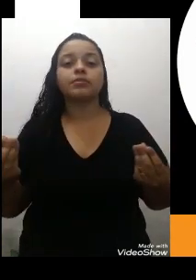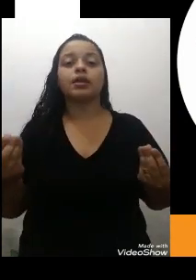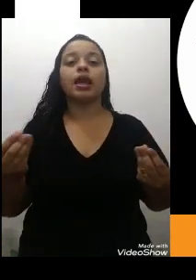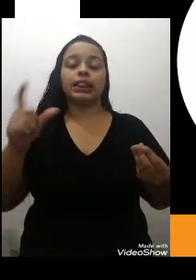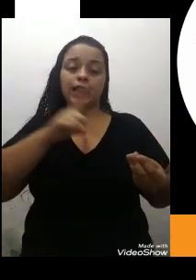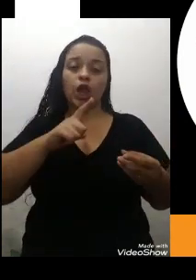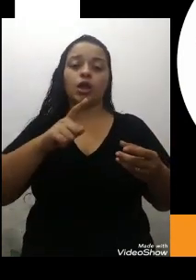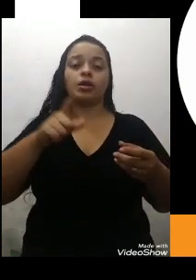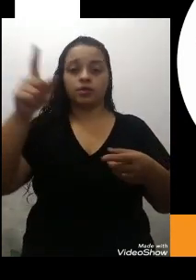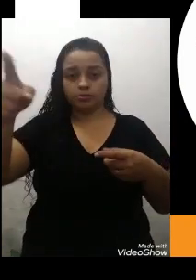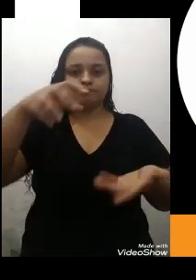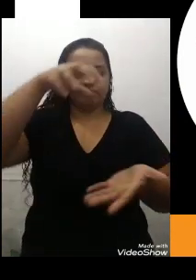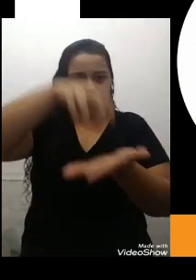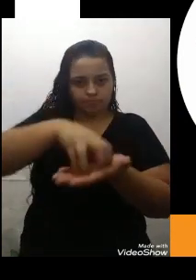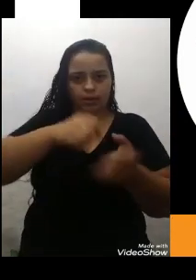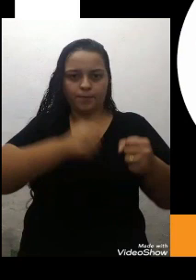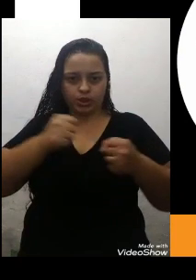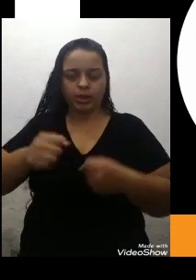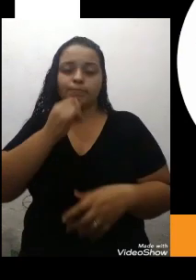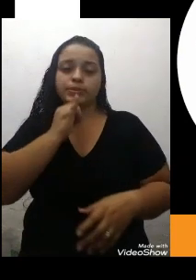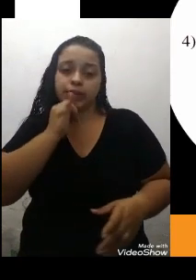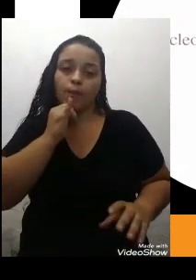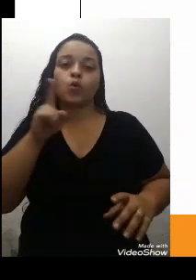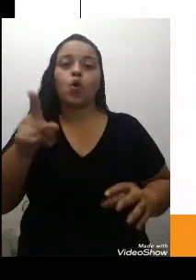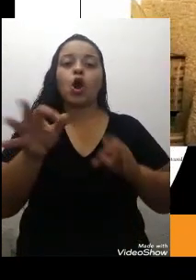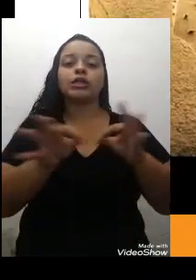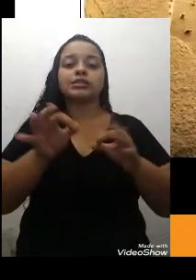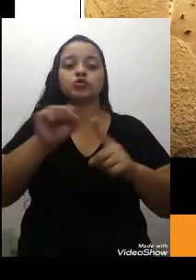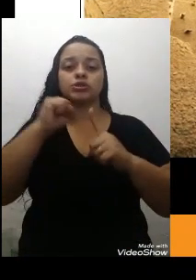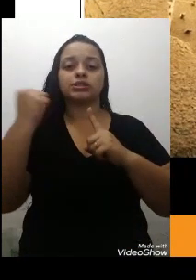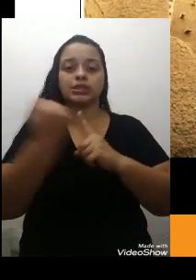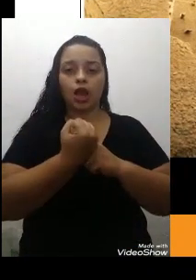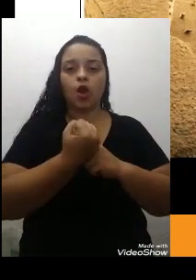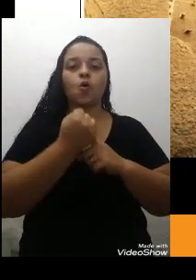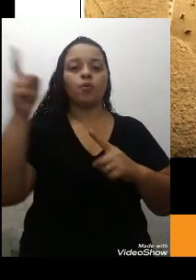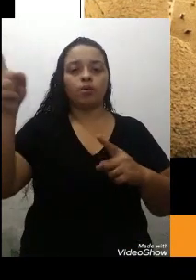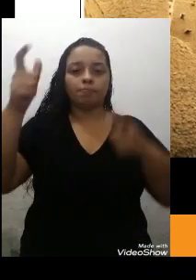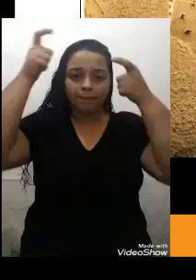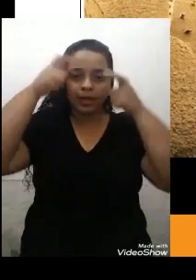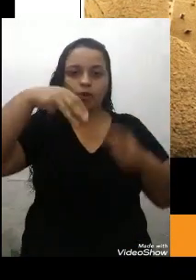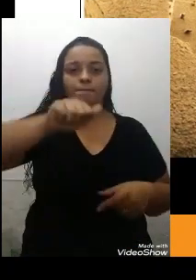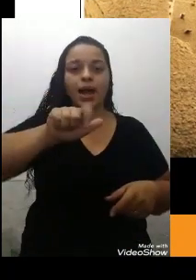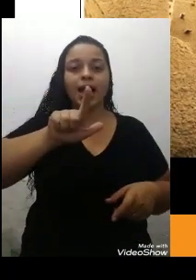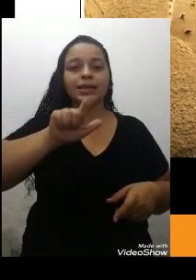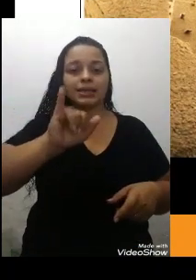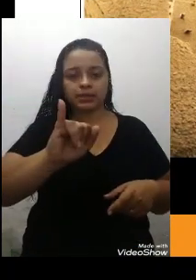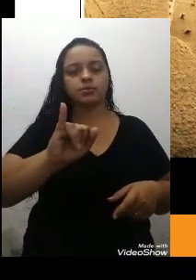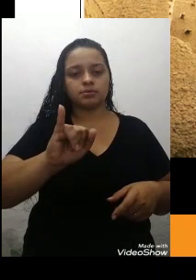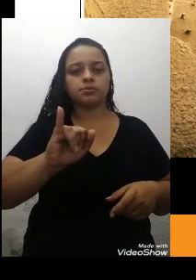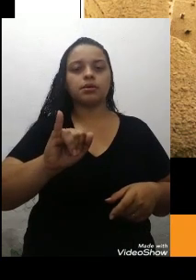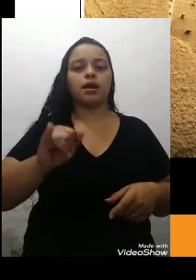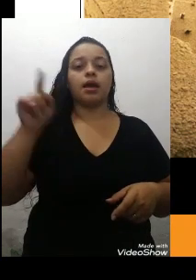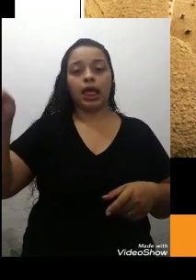gente pode olhar, por exemplo, a organização social no Império do Mali, em que o poder ficava concentrado na mão